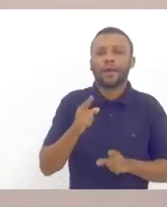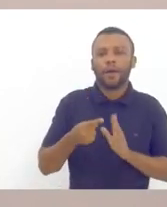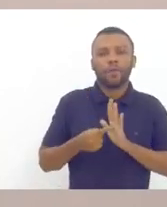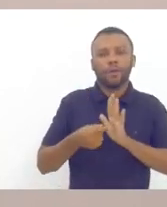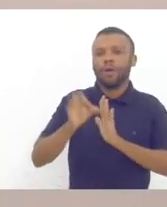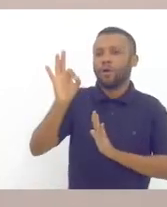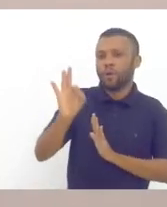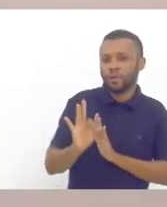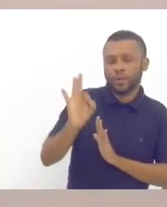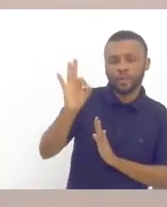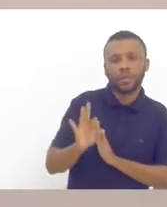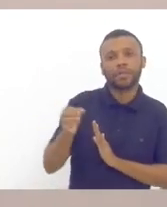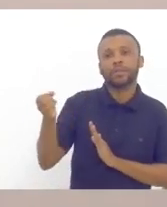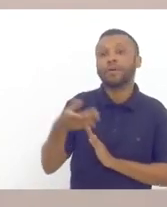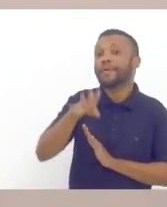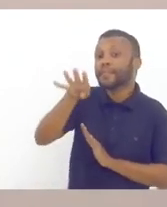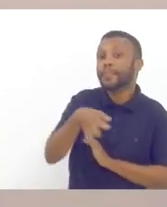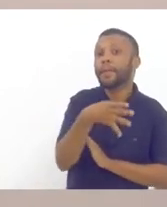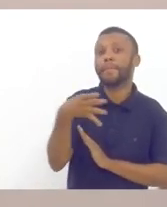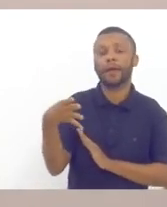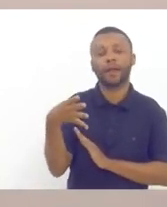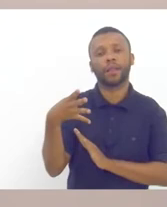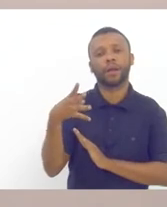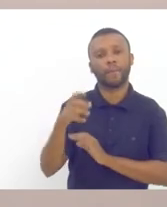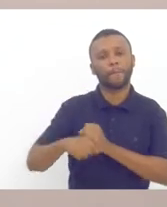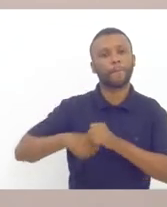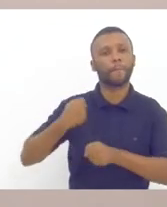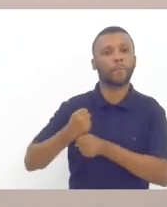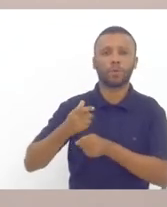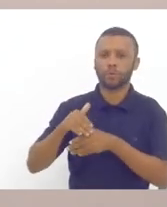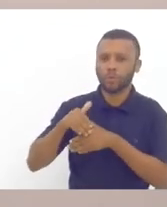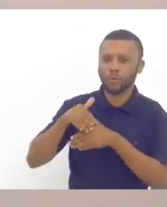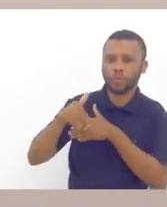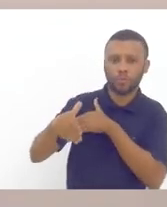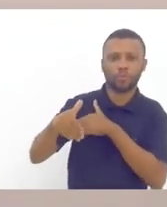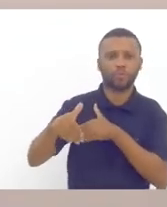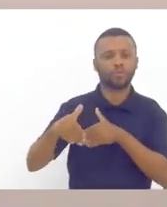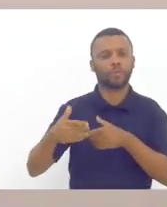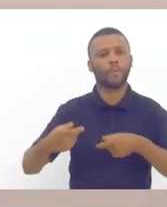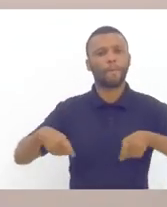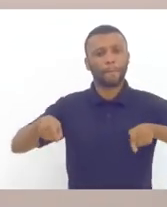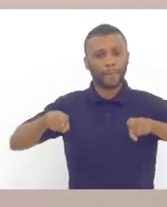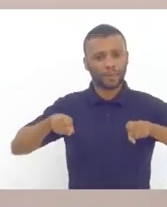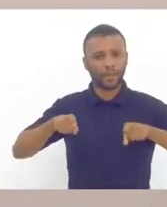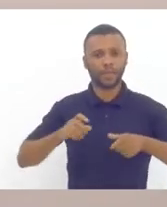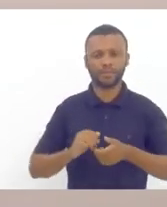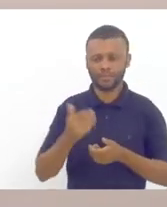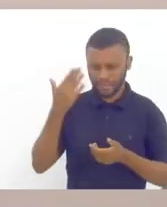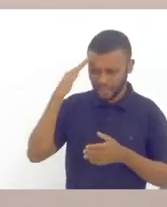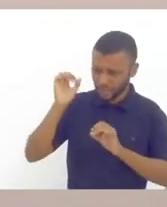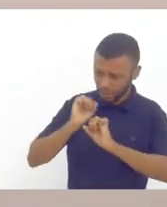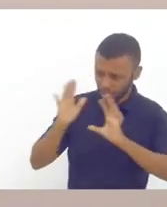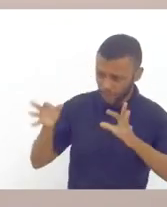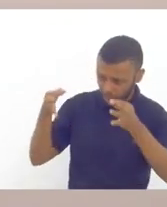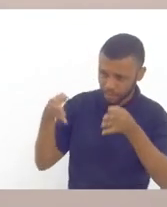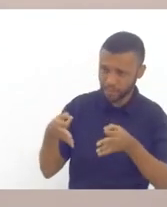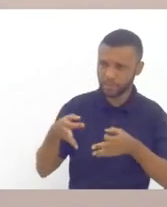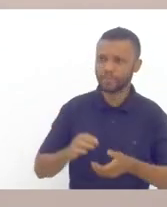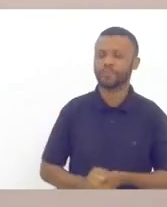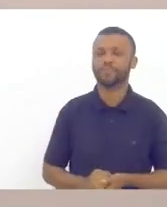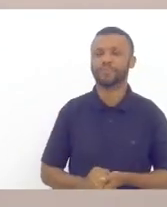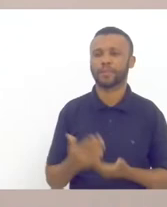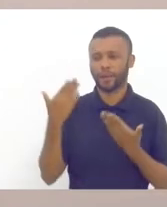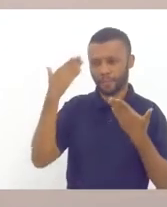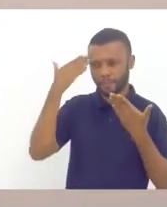indicadores da nova tabela para o próximo exercício. Deu para entender?